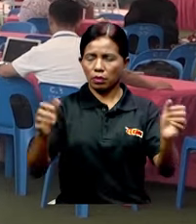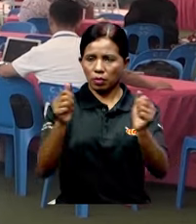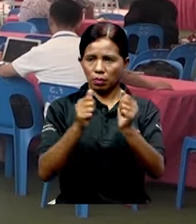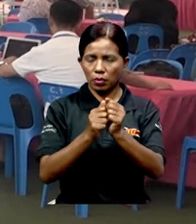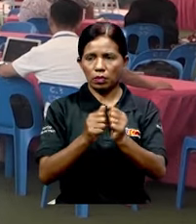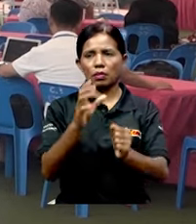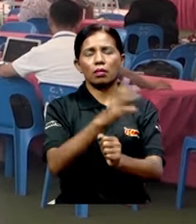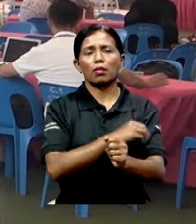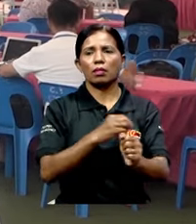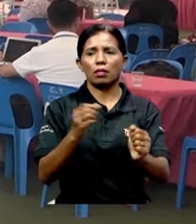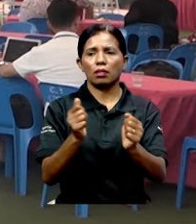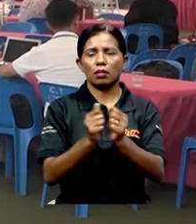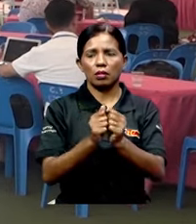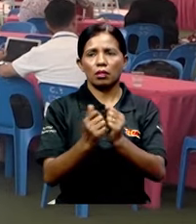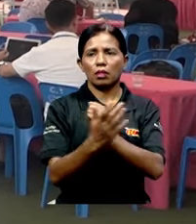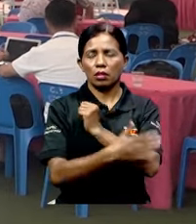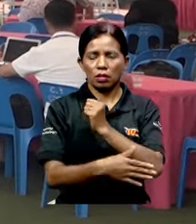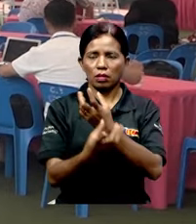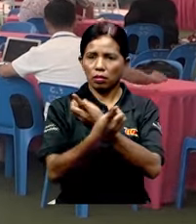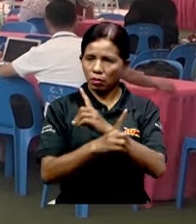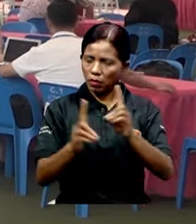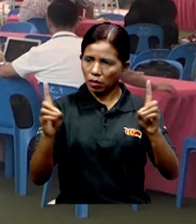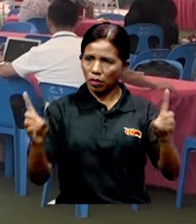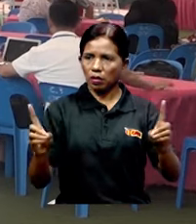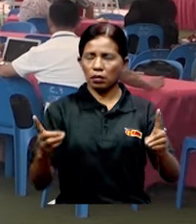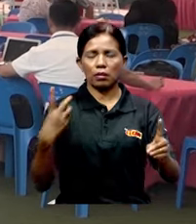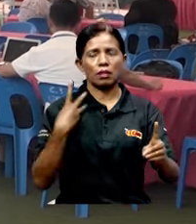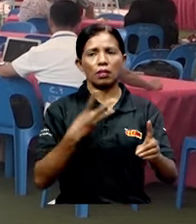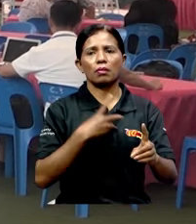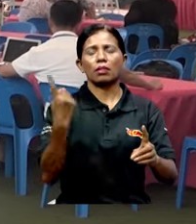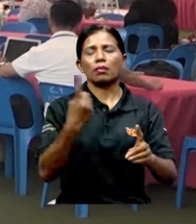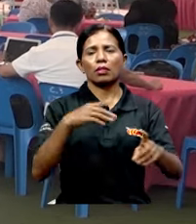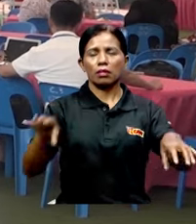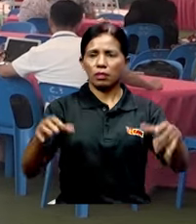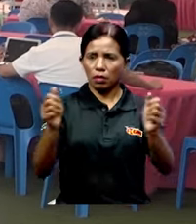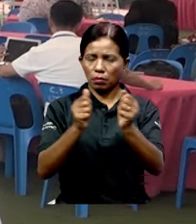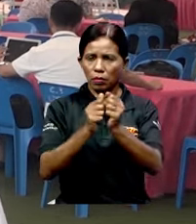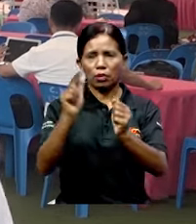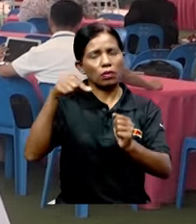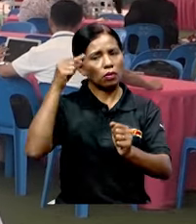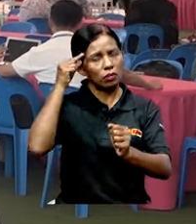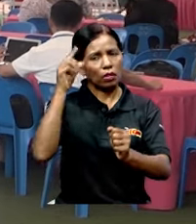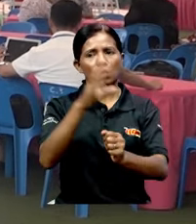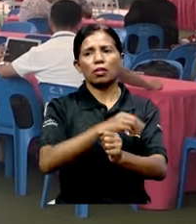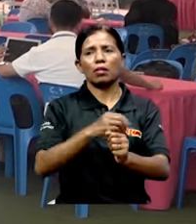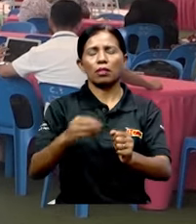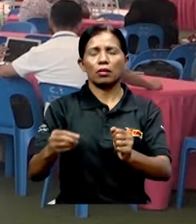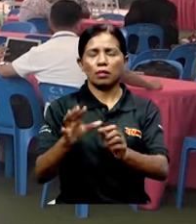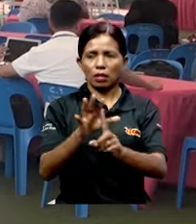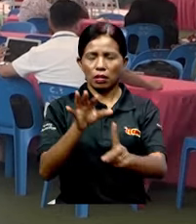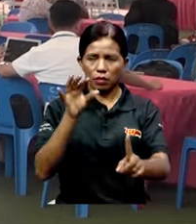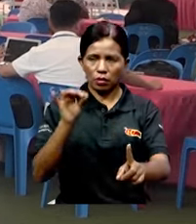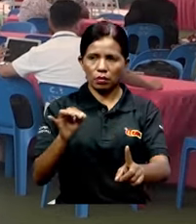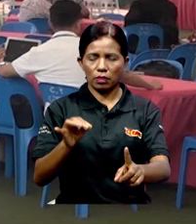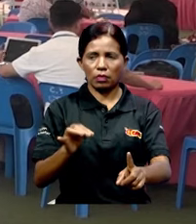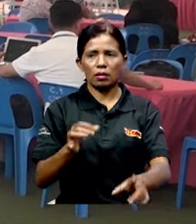passou a ser um país democrático, que nós vemos alterações de governo através das eleições,